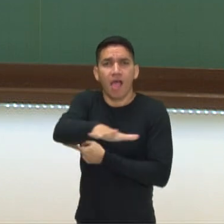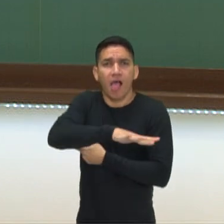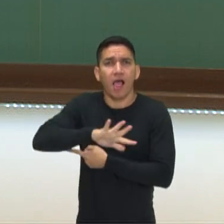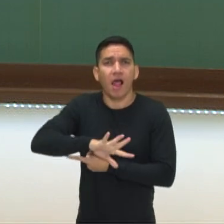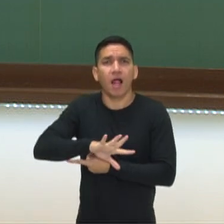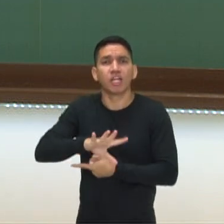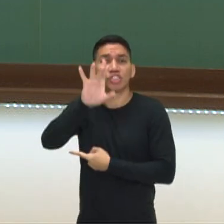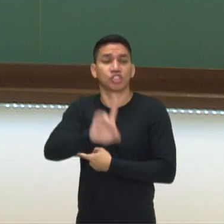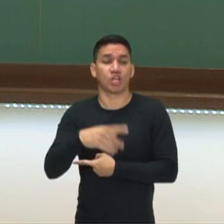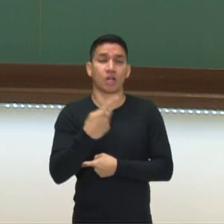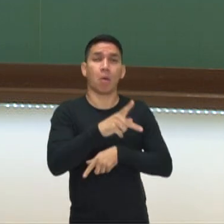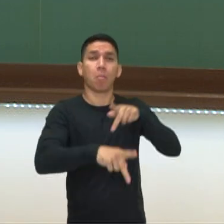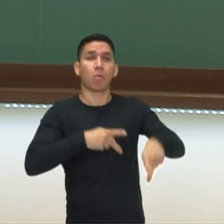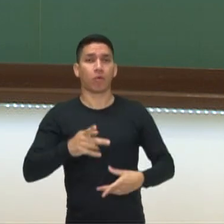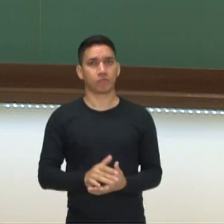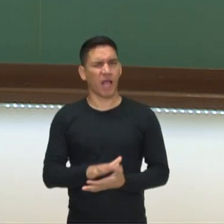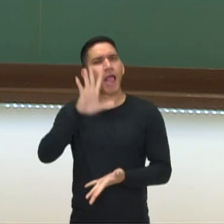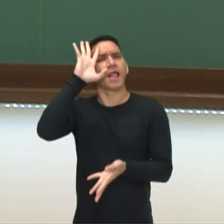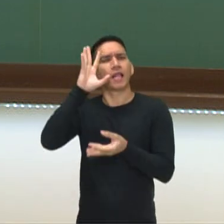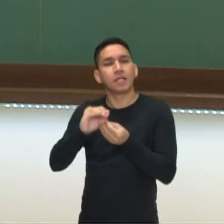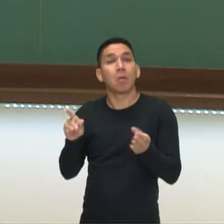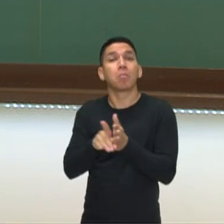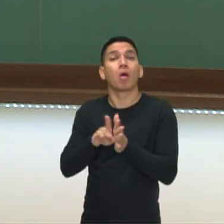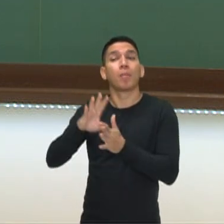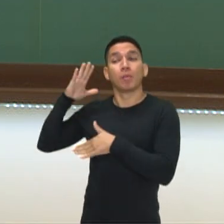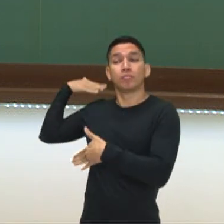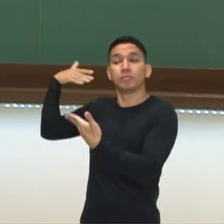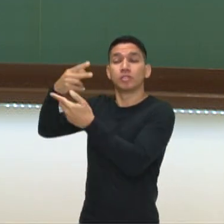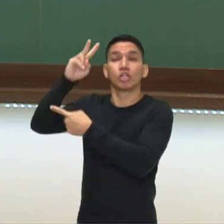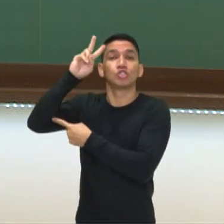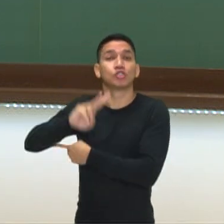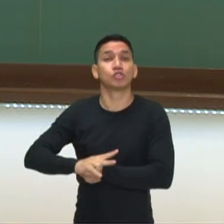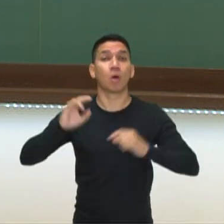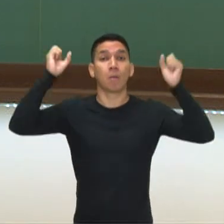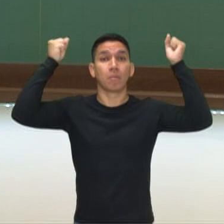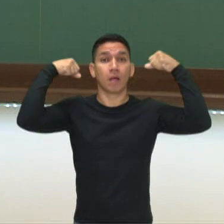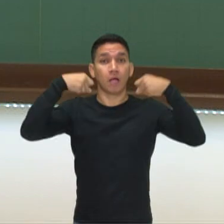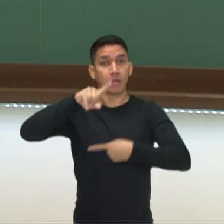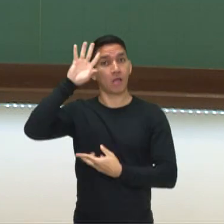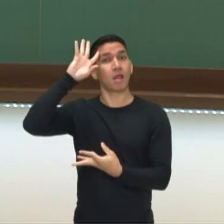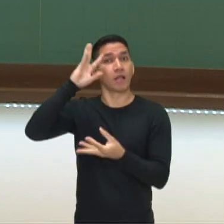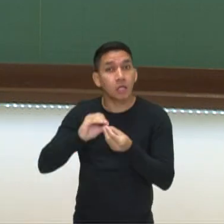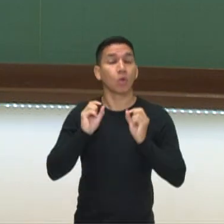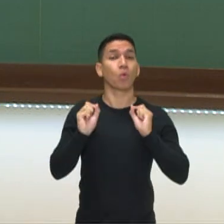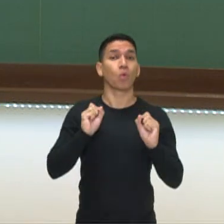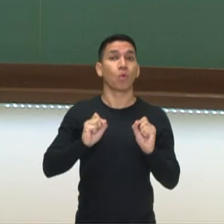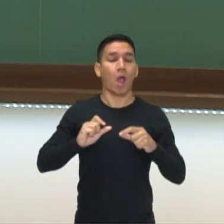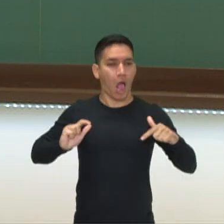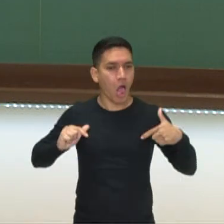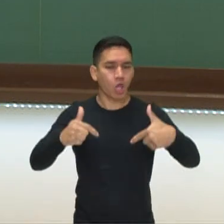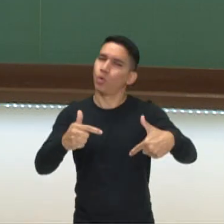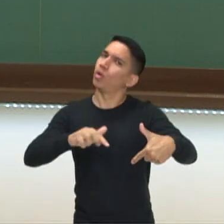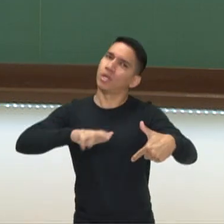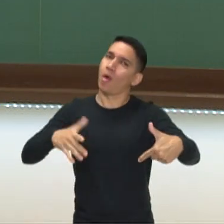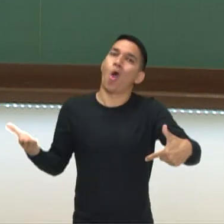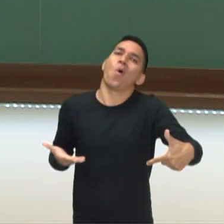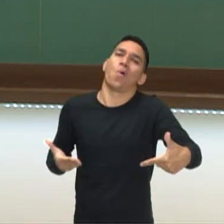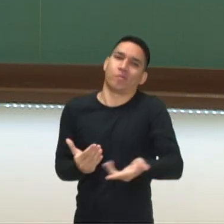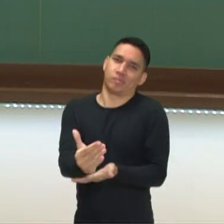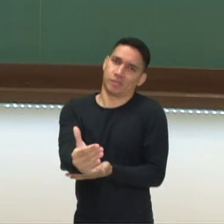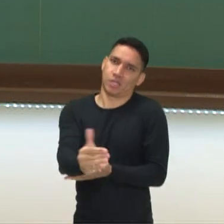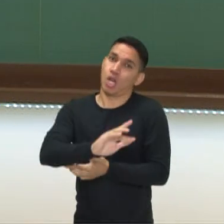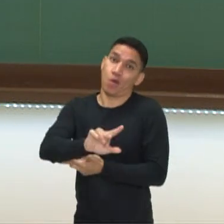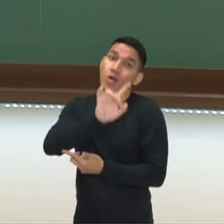Vamos entender um pouquinho o processo histórico do México, que a gente vai perceber que essa luta não é de hoje e essa luta não